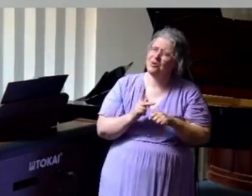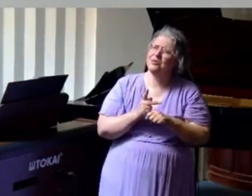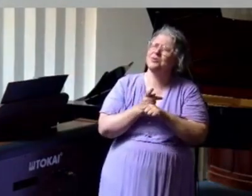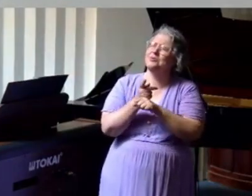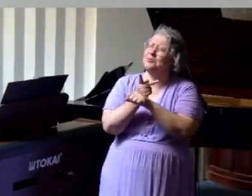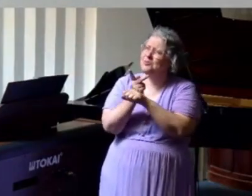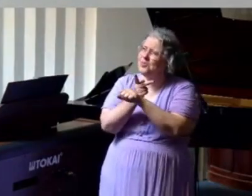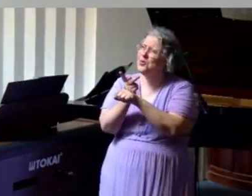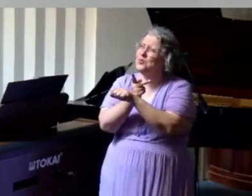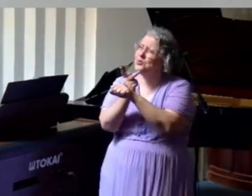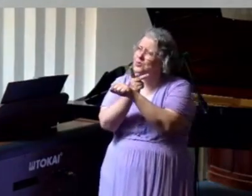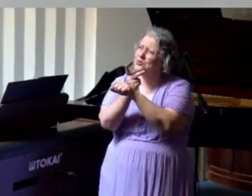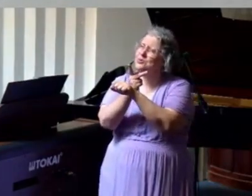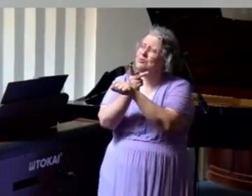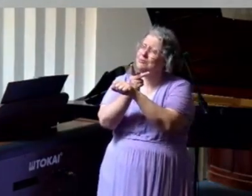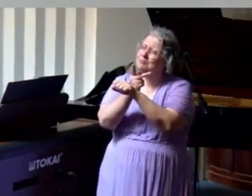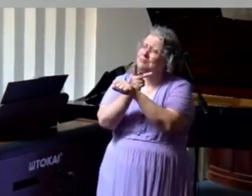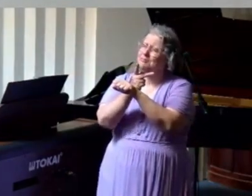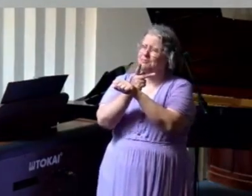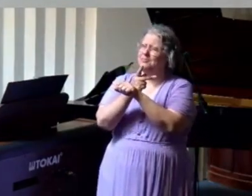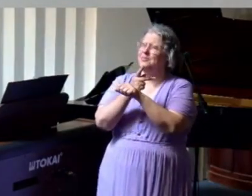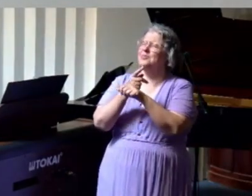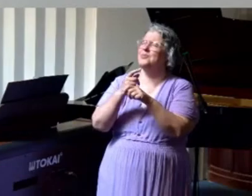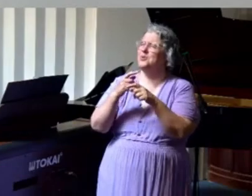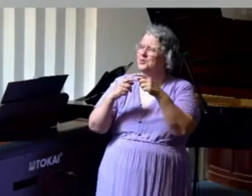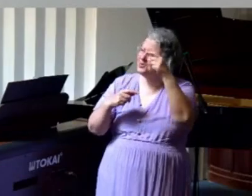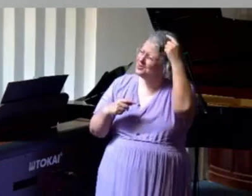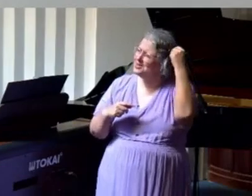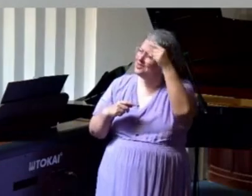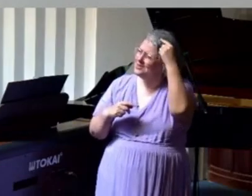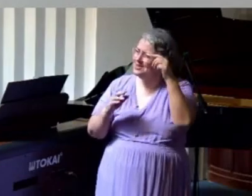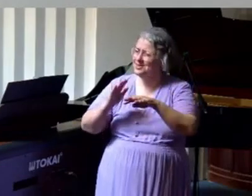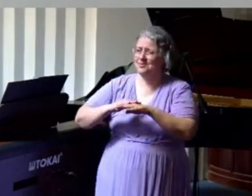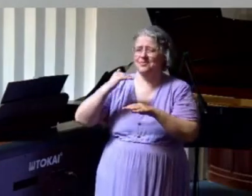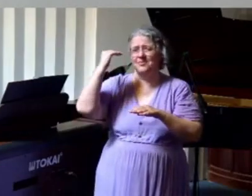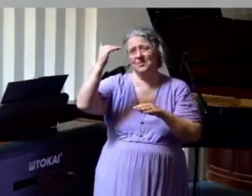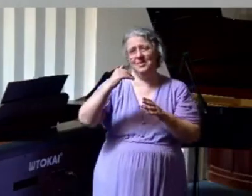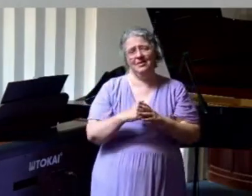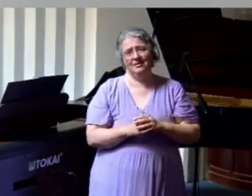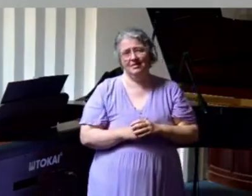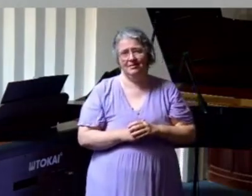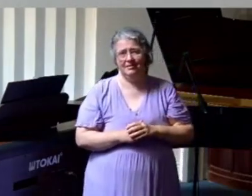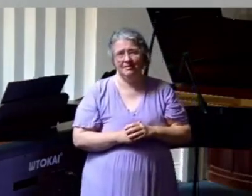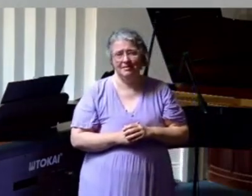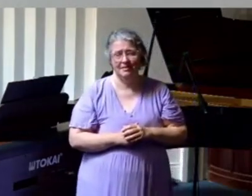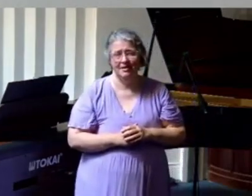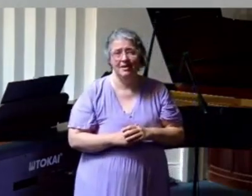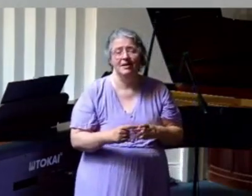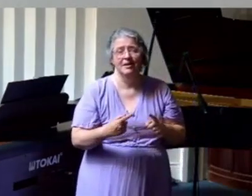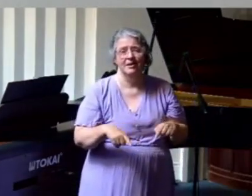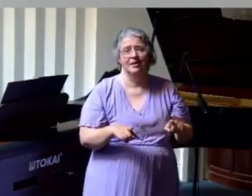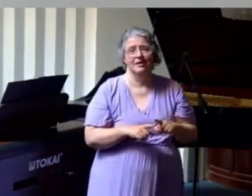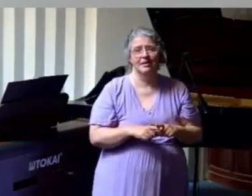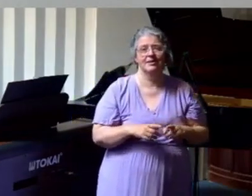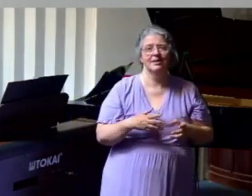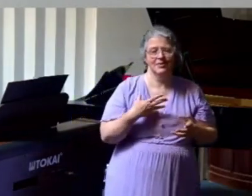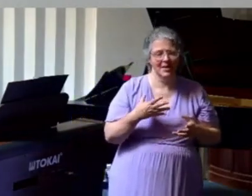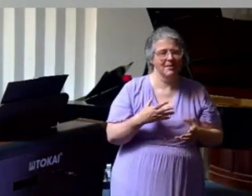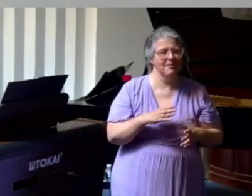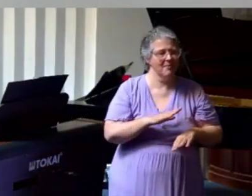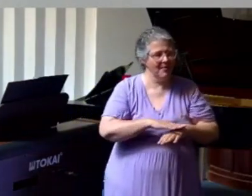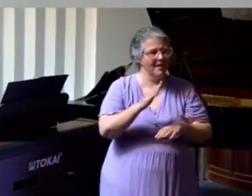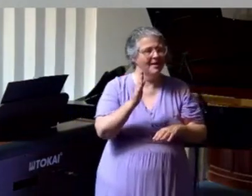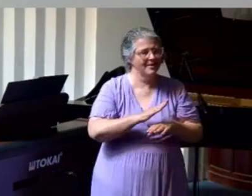santificado, ou um coração na busca por santificação, ele fica inconformado com o seu pecado. E ele quer cada vez mais